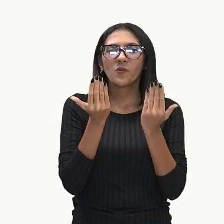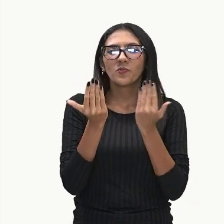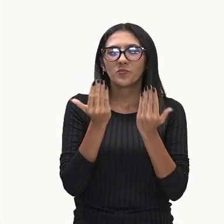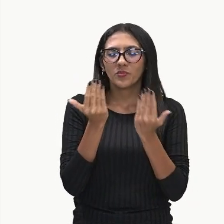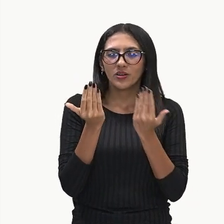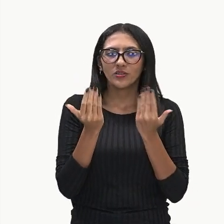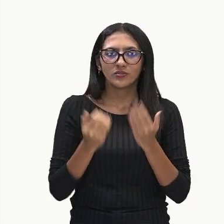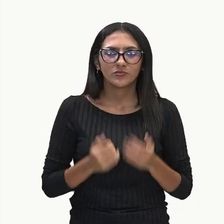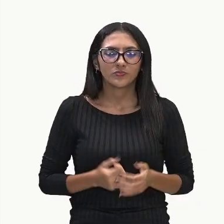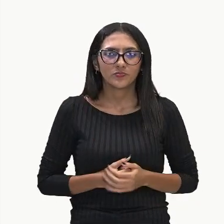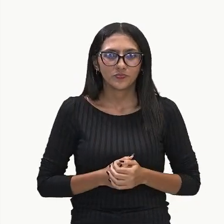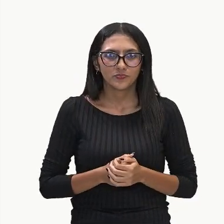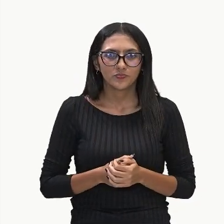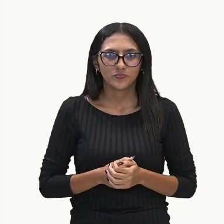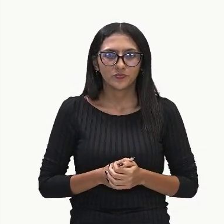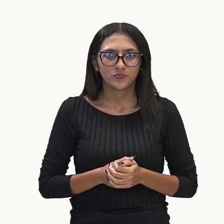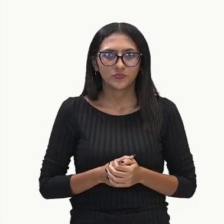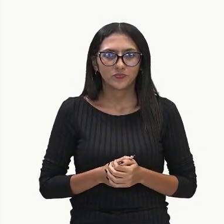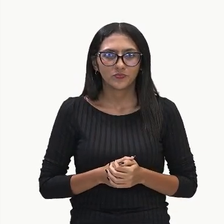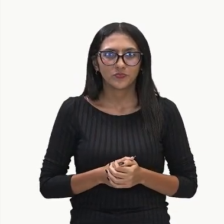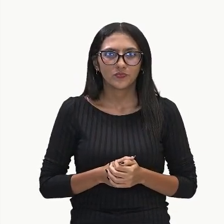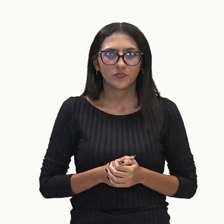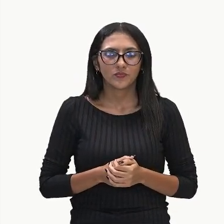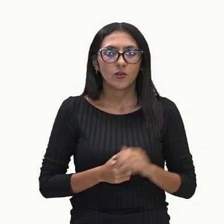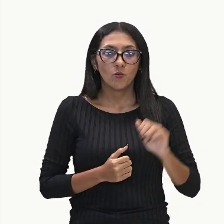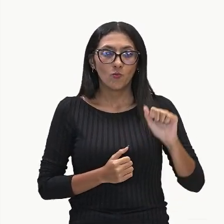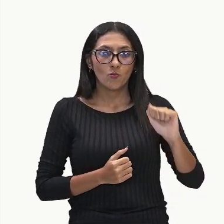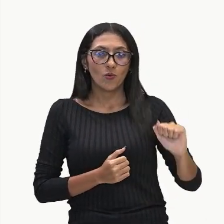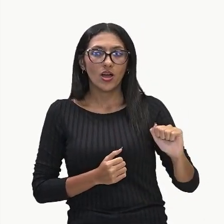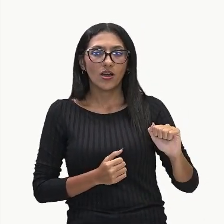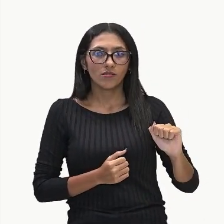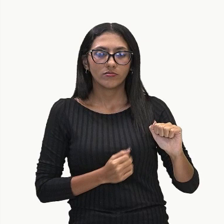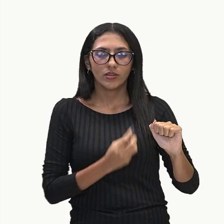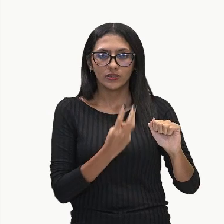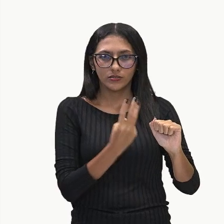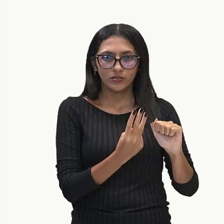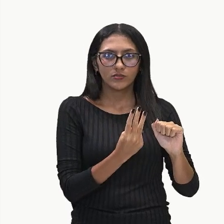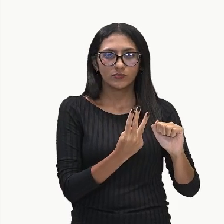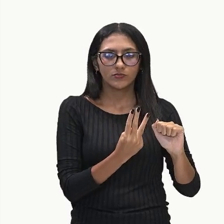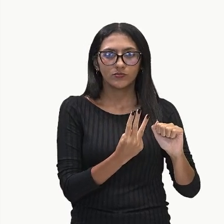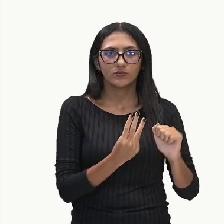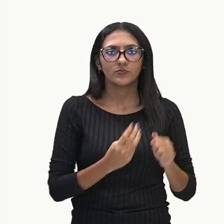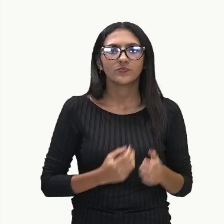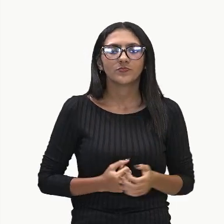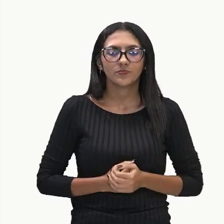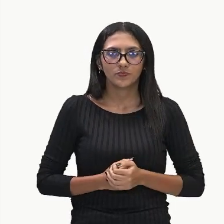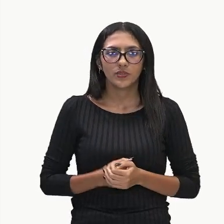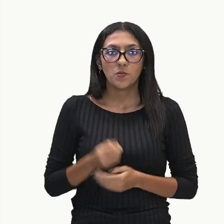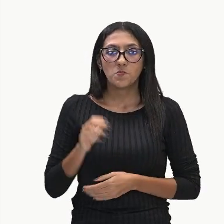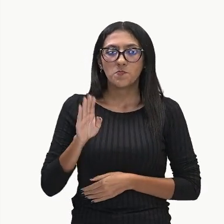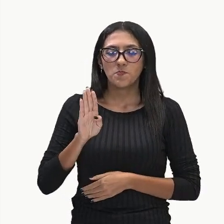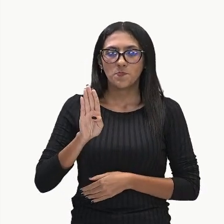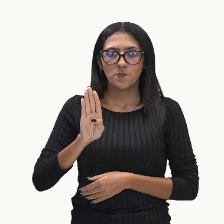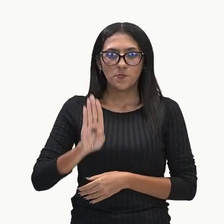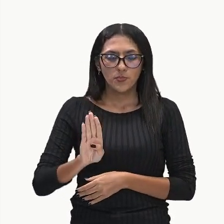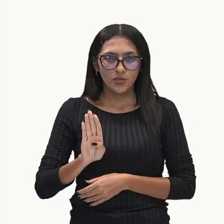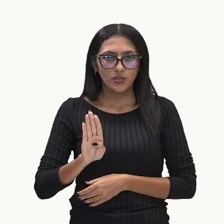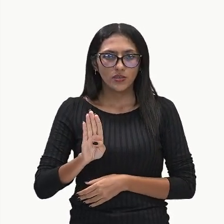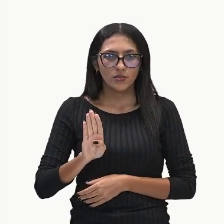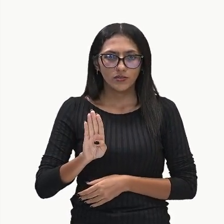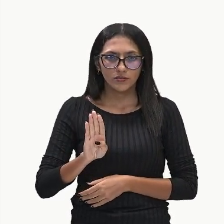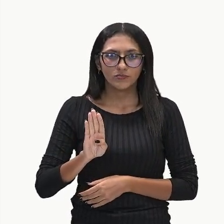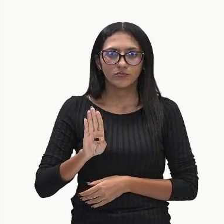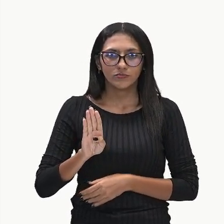ser o a é 3. Tranquilo? Quem é o b? Qual vai ser o valor do